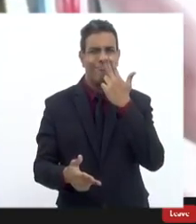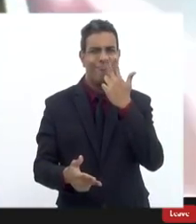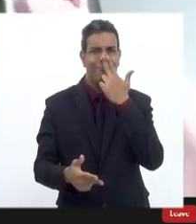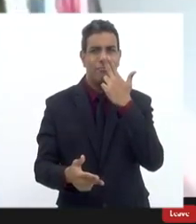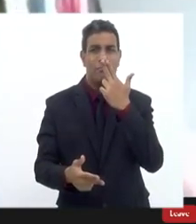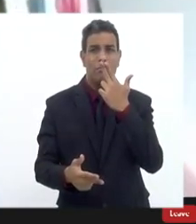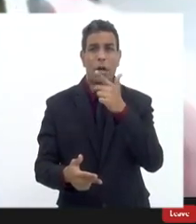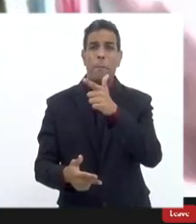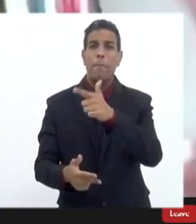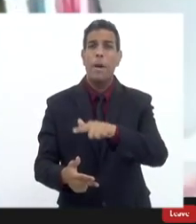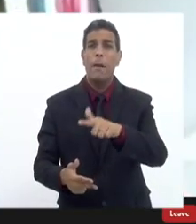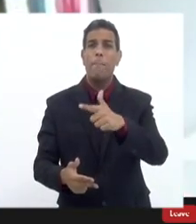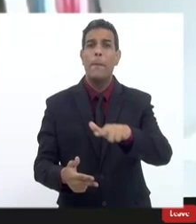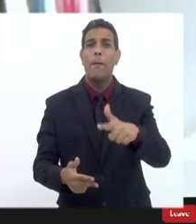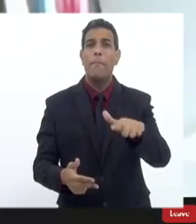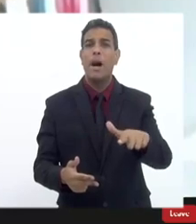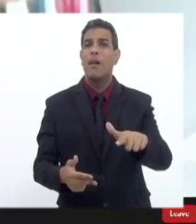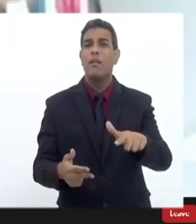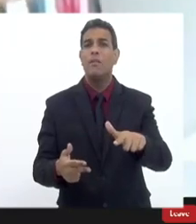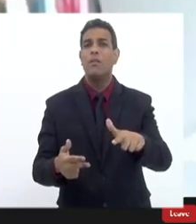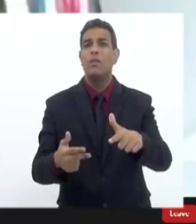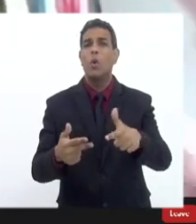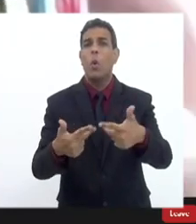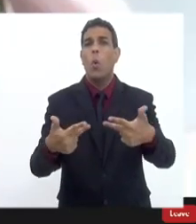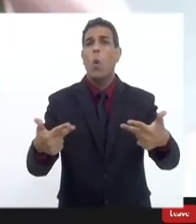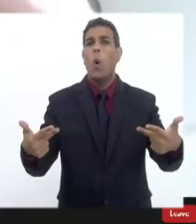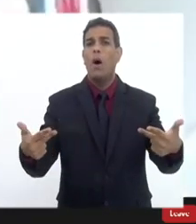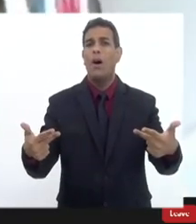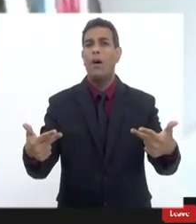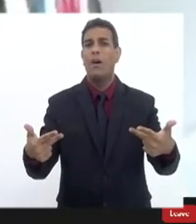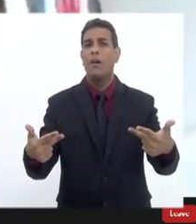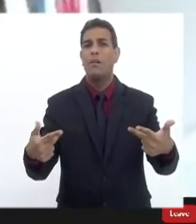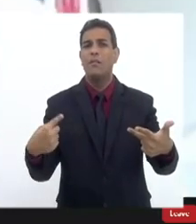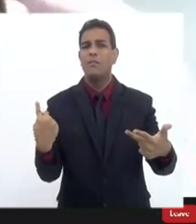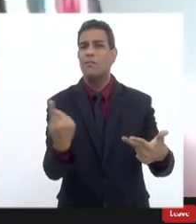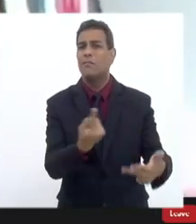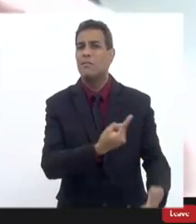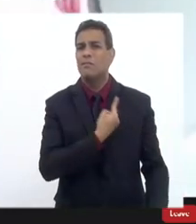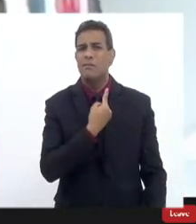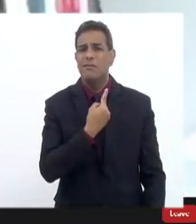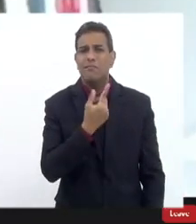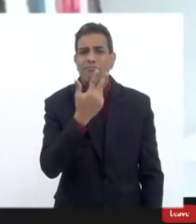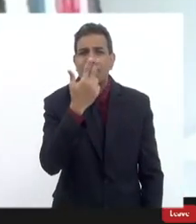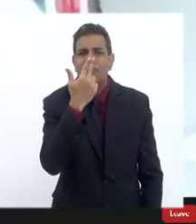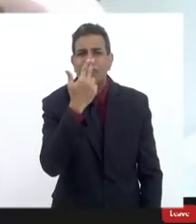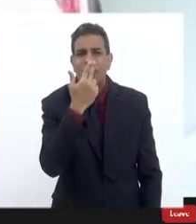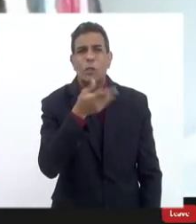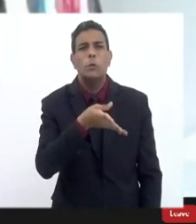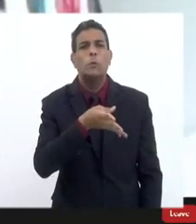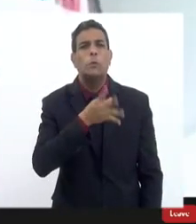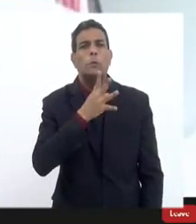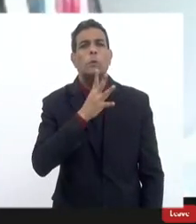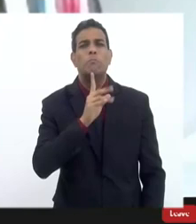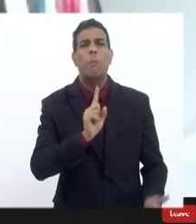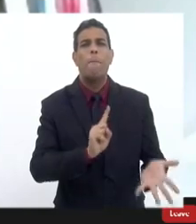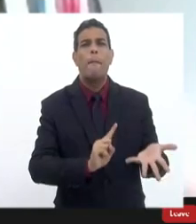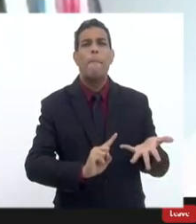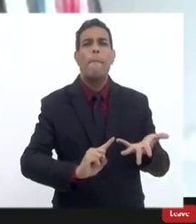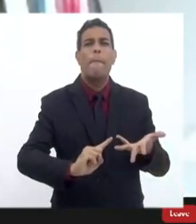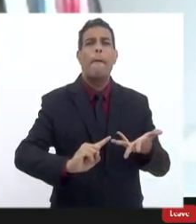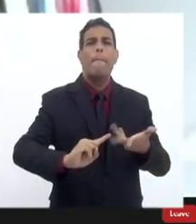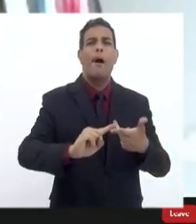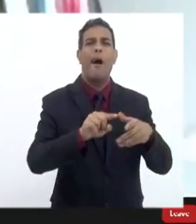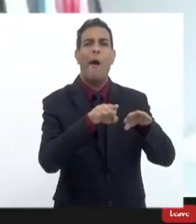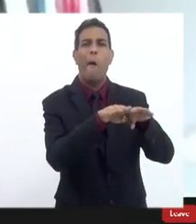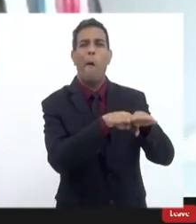outras prioridades e não podemos escutar a todos e a todas como